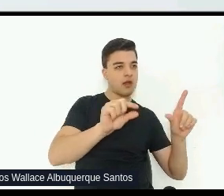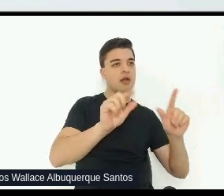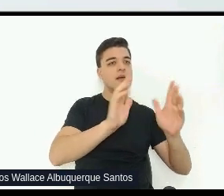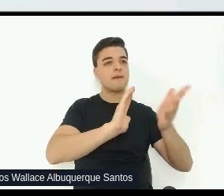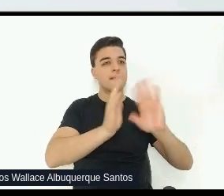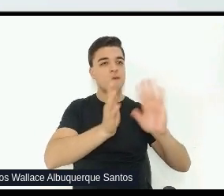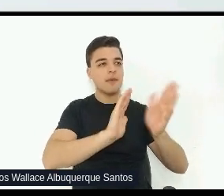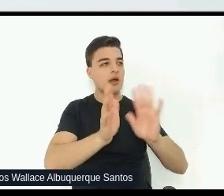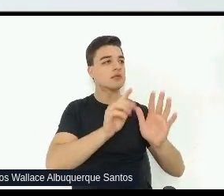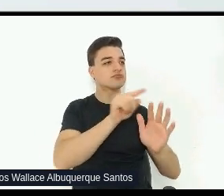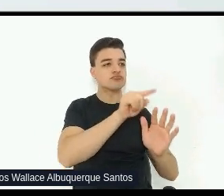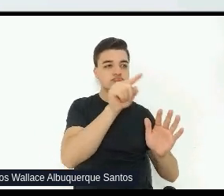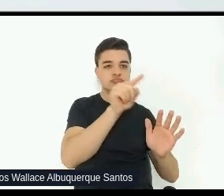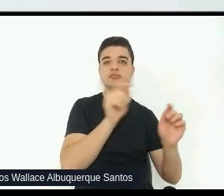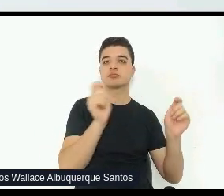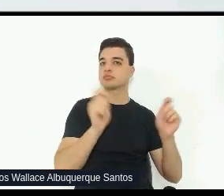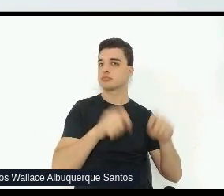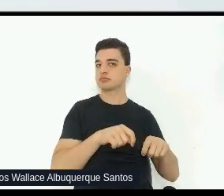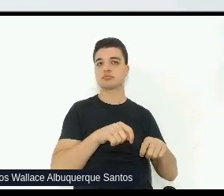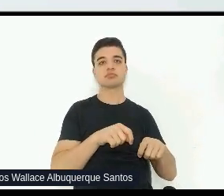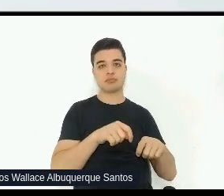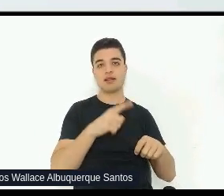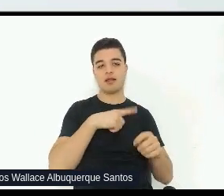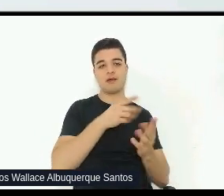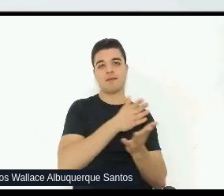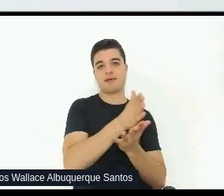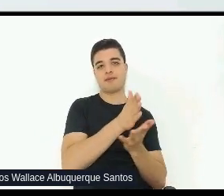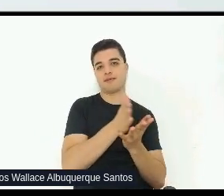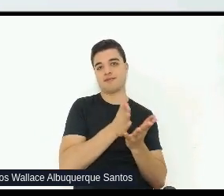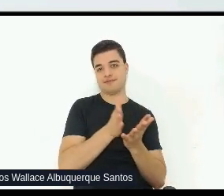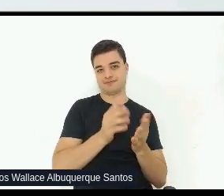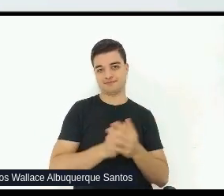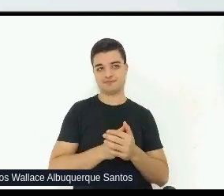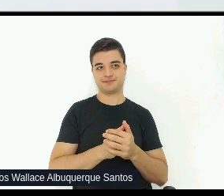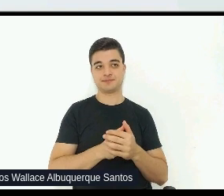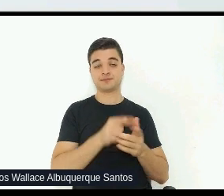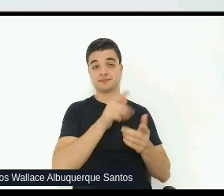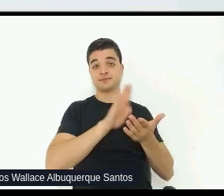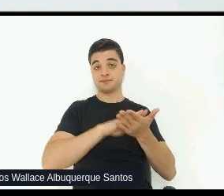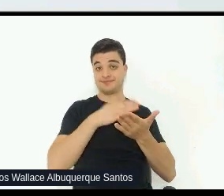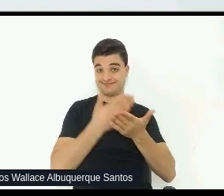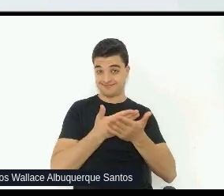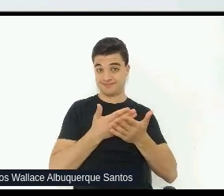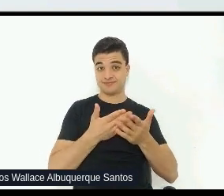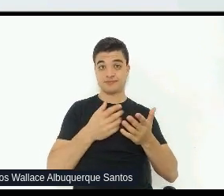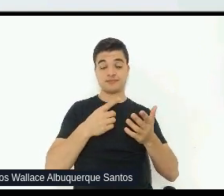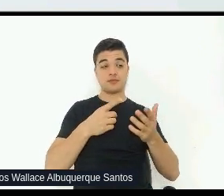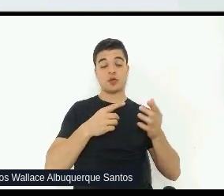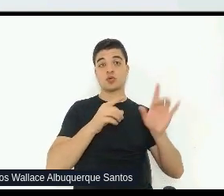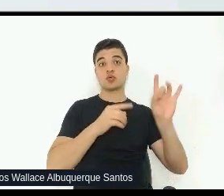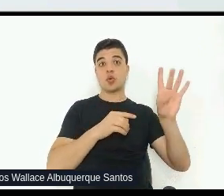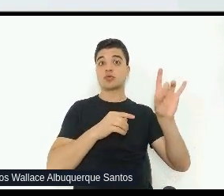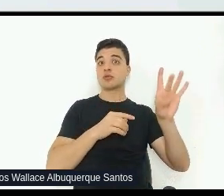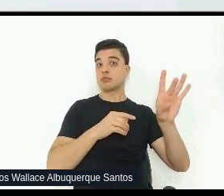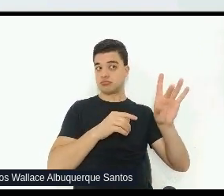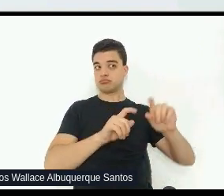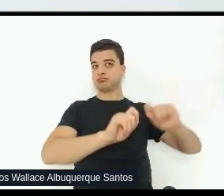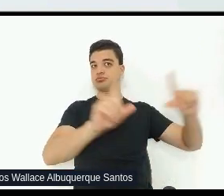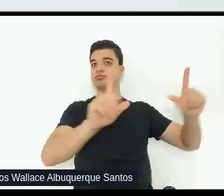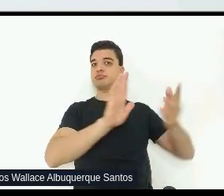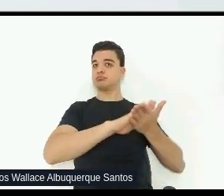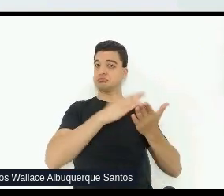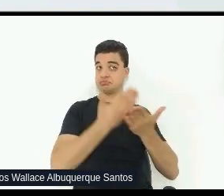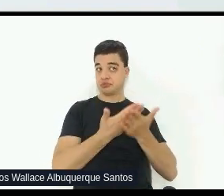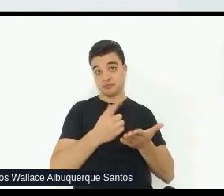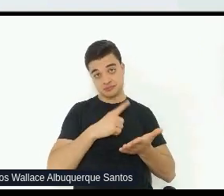das imagens, por exemplo, aqui vai entrar o intérprete, o tradutor automático de Libras, né? A gente vai